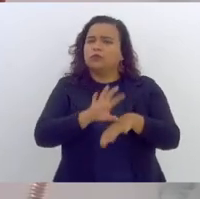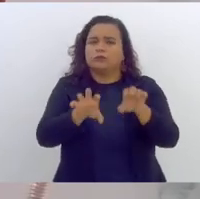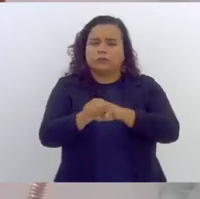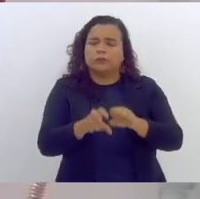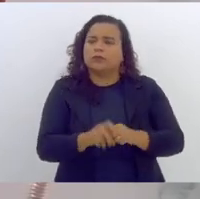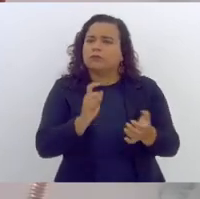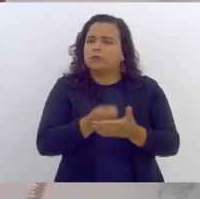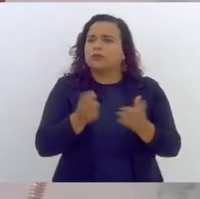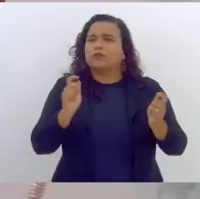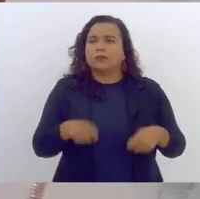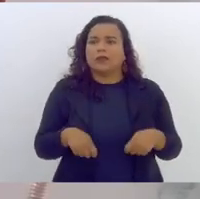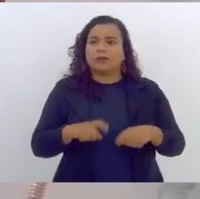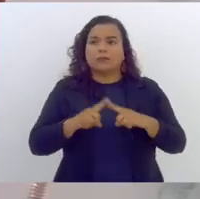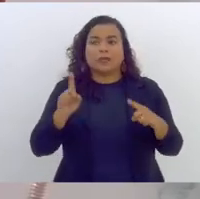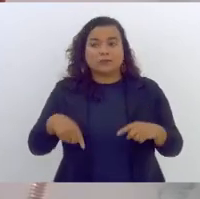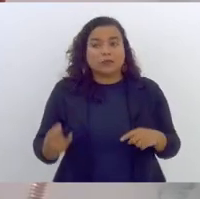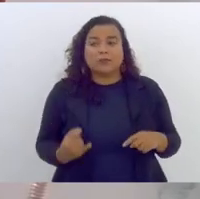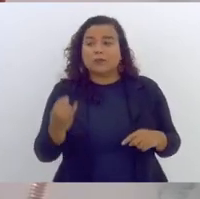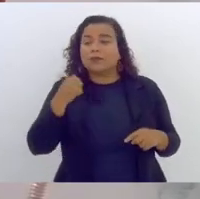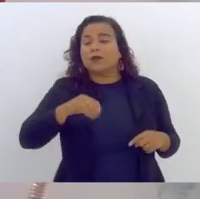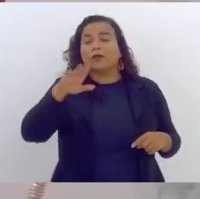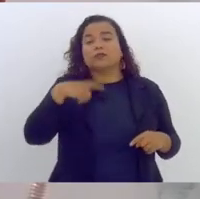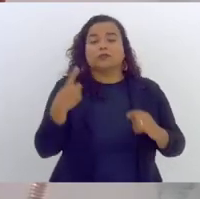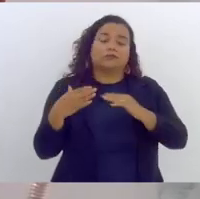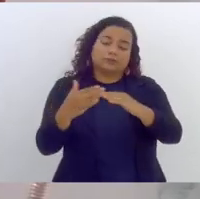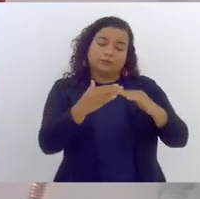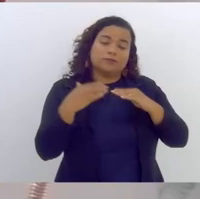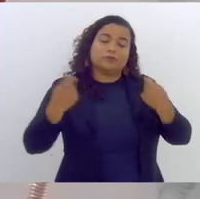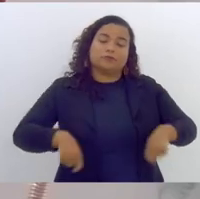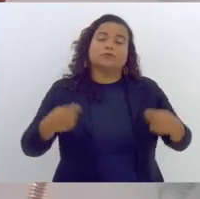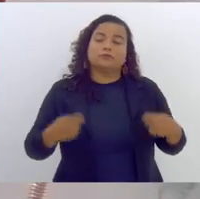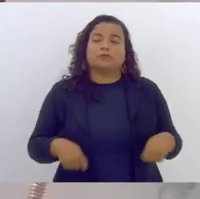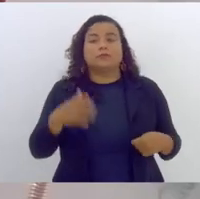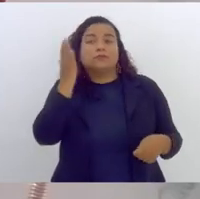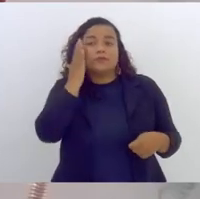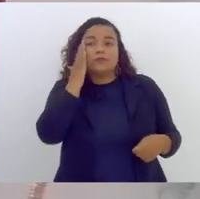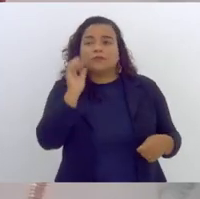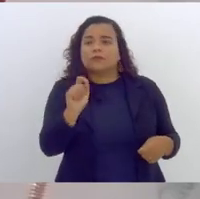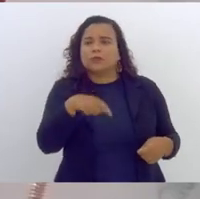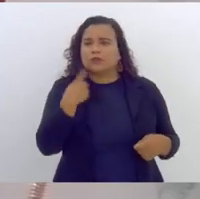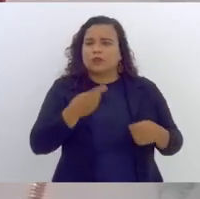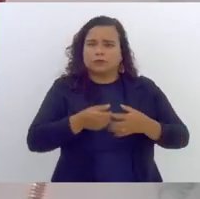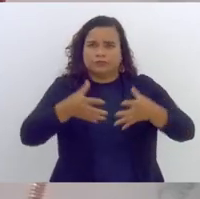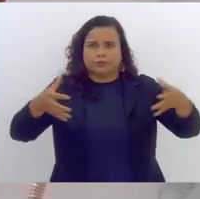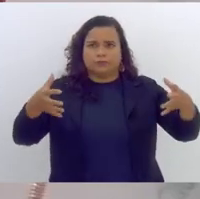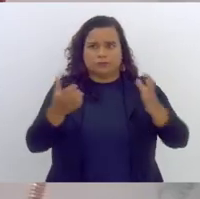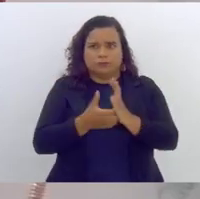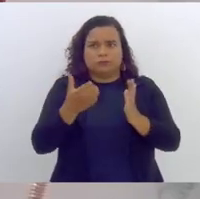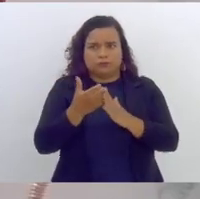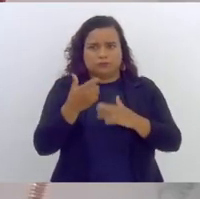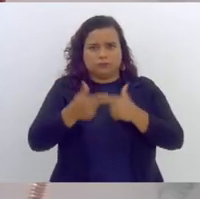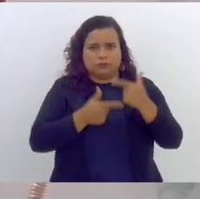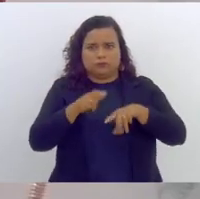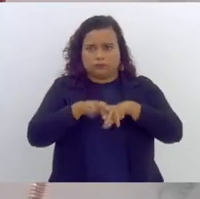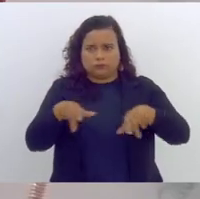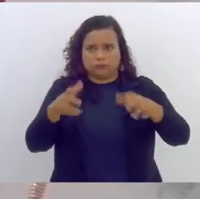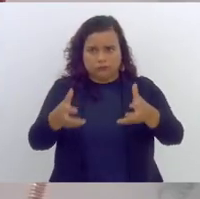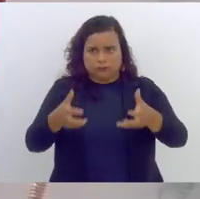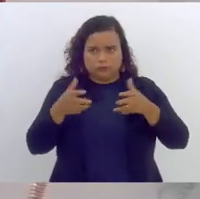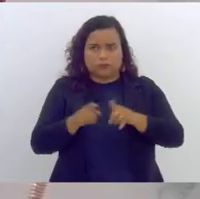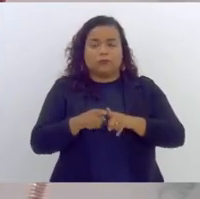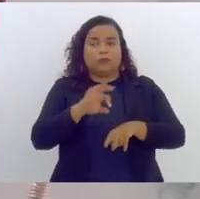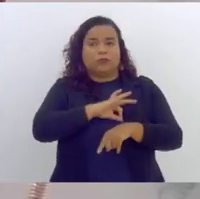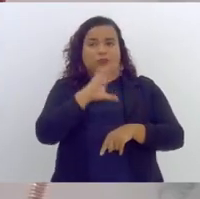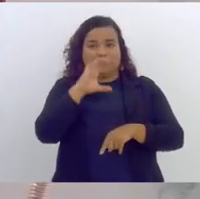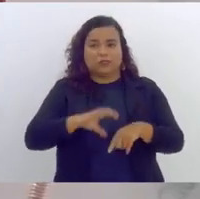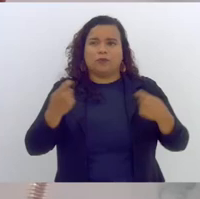de uma vez por todas a gente precisa estar em comunhão entender que a gente quer aumentar o efetivo que a gente precisa de uma polícia